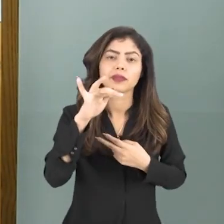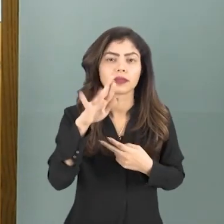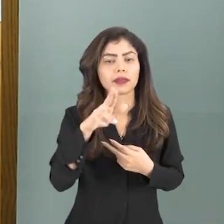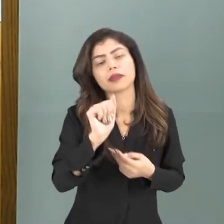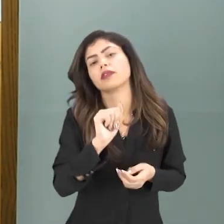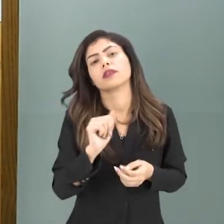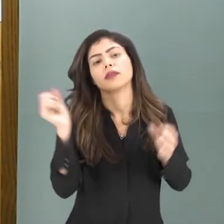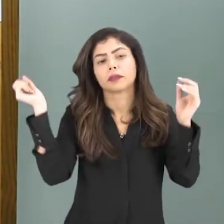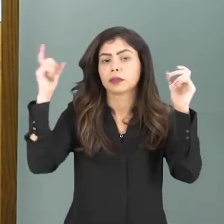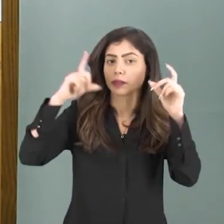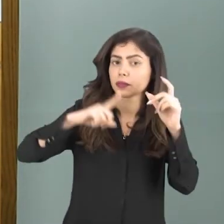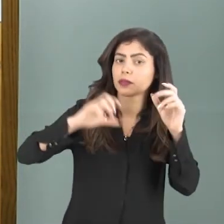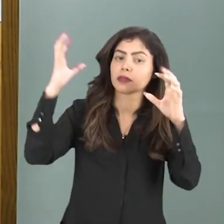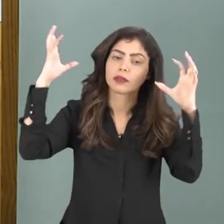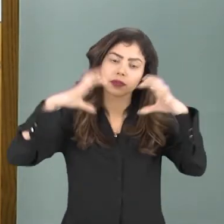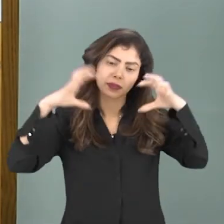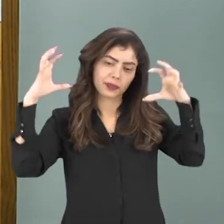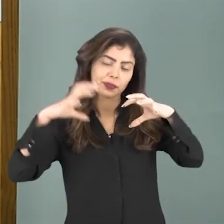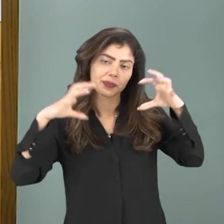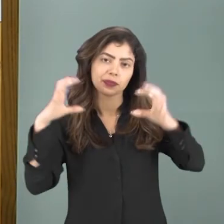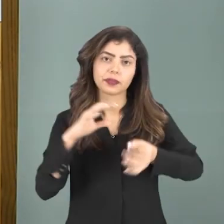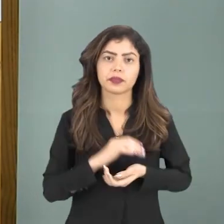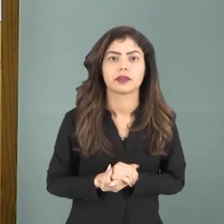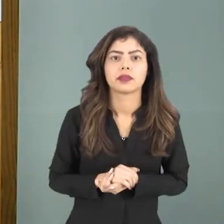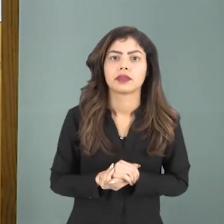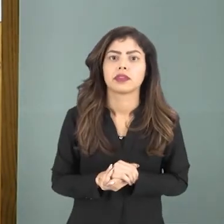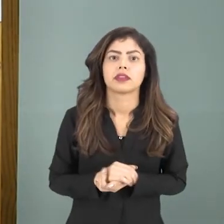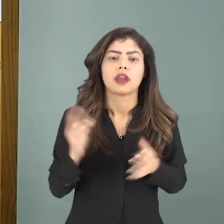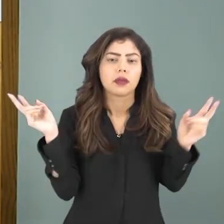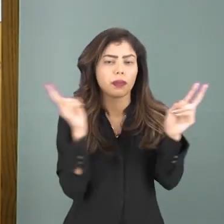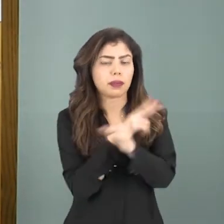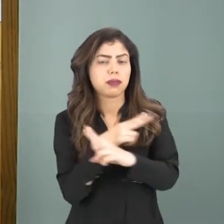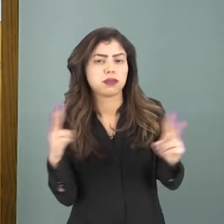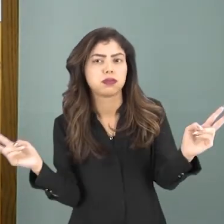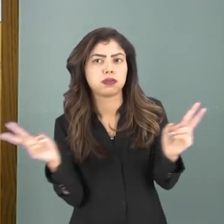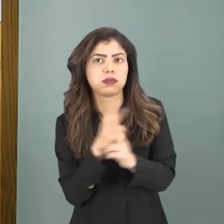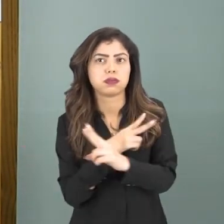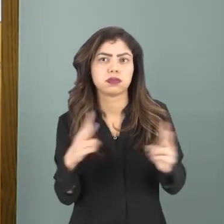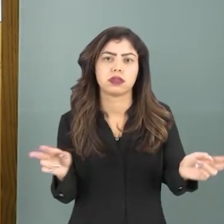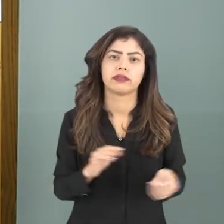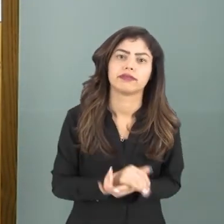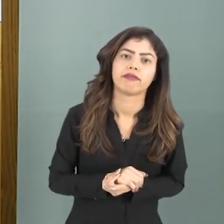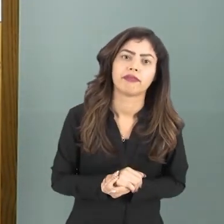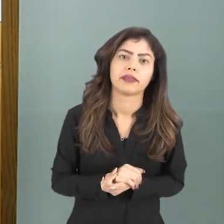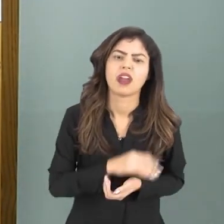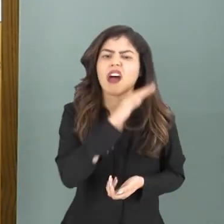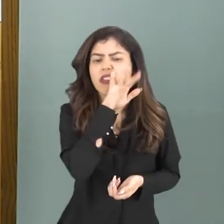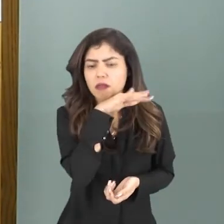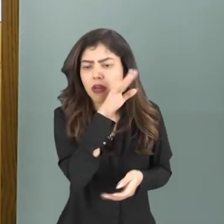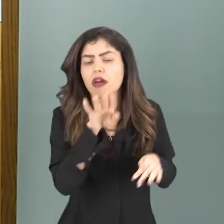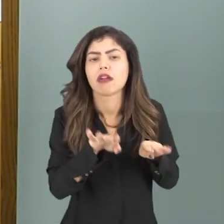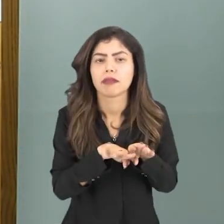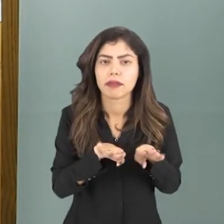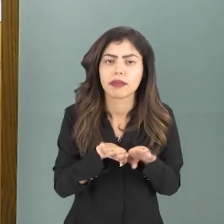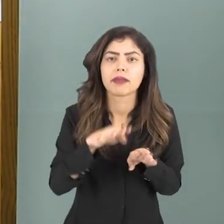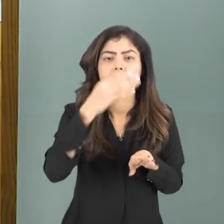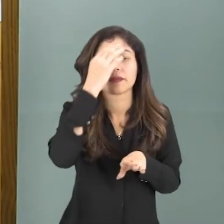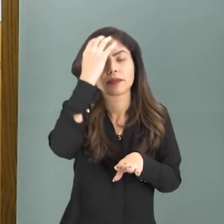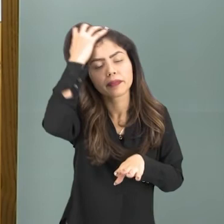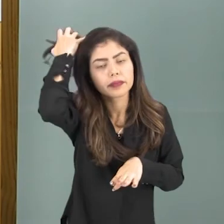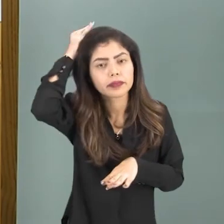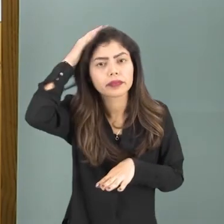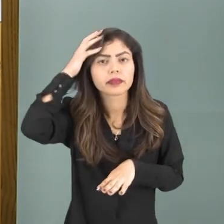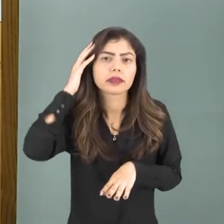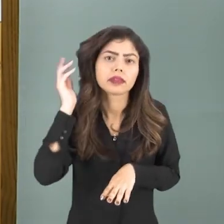protege. Protege de sol, de chuva, protege de vento, nos protege de ataque de